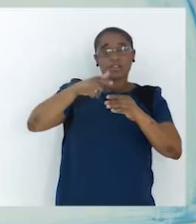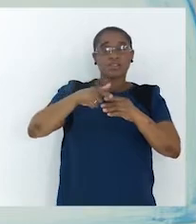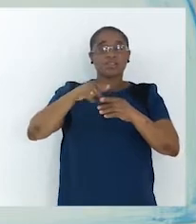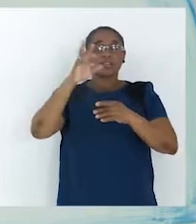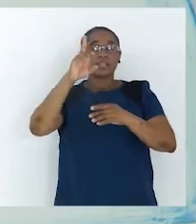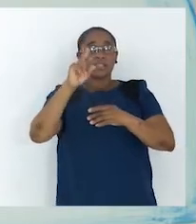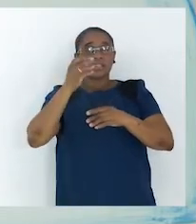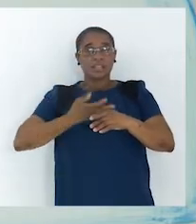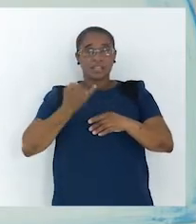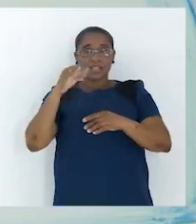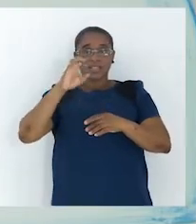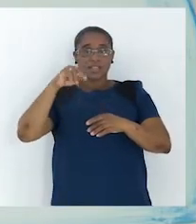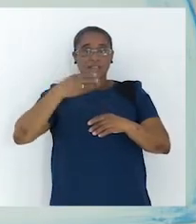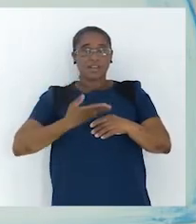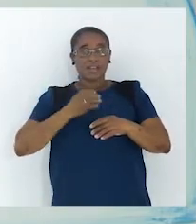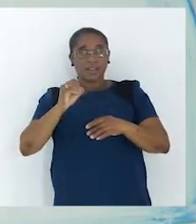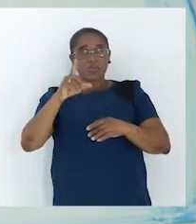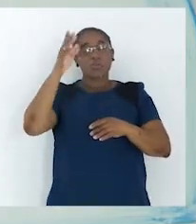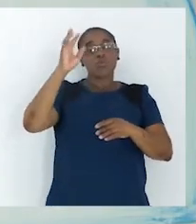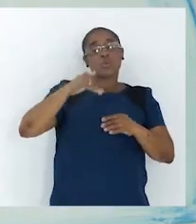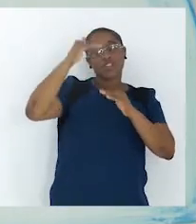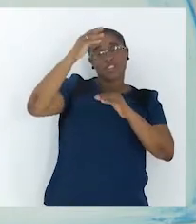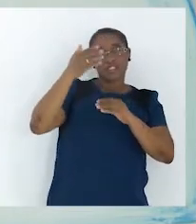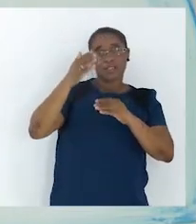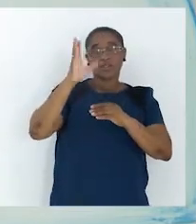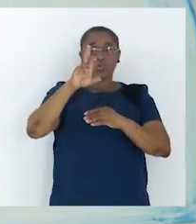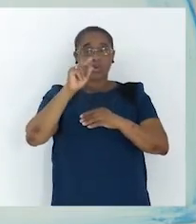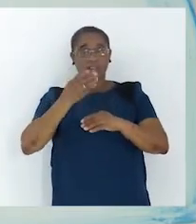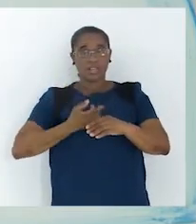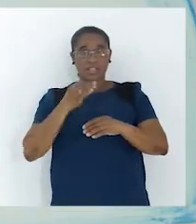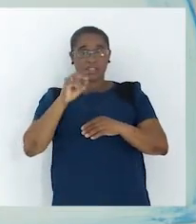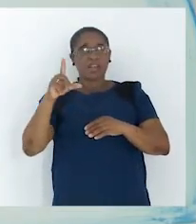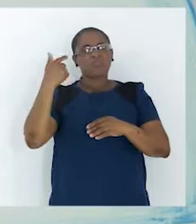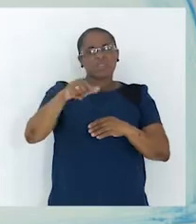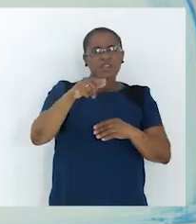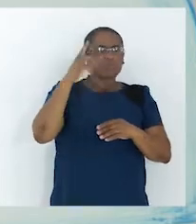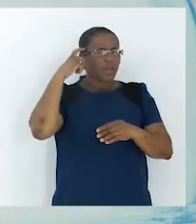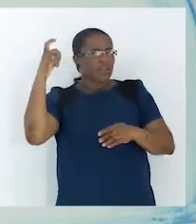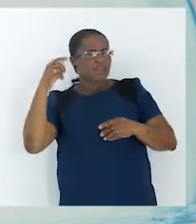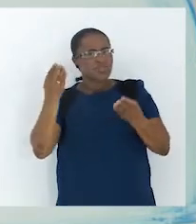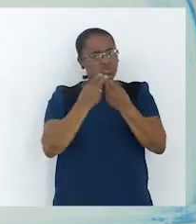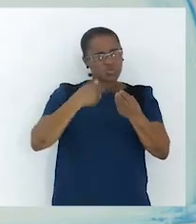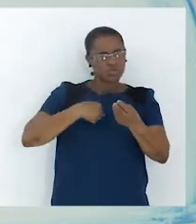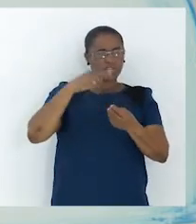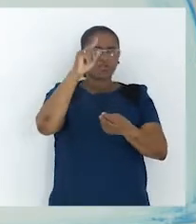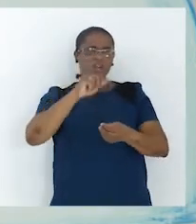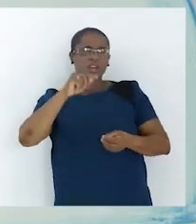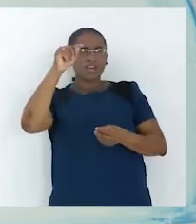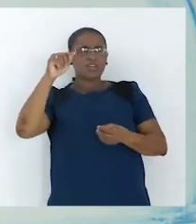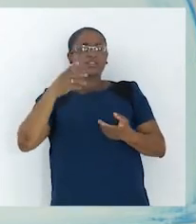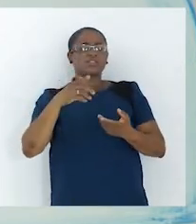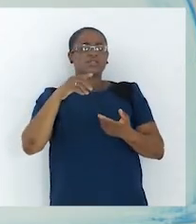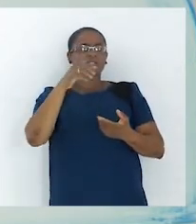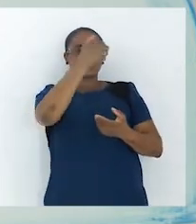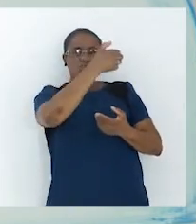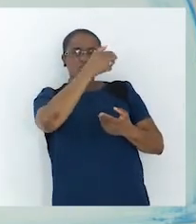radical tem sei lá comigo temos que raiz 25 de 6 elevado a 2 então